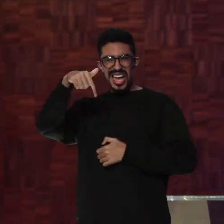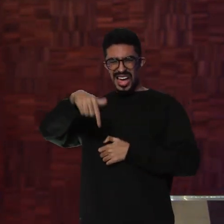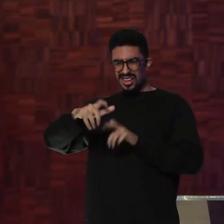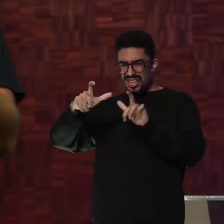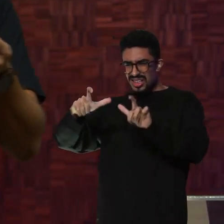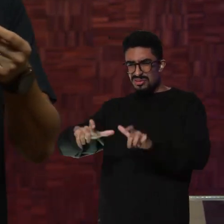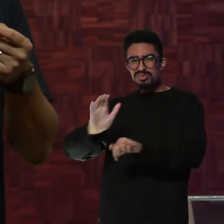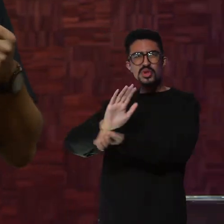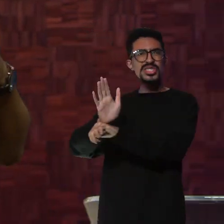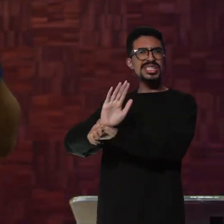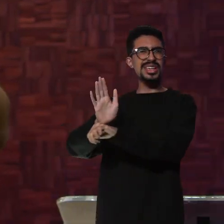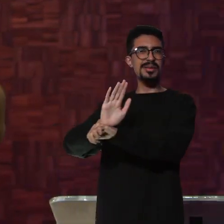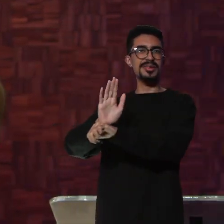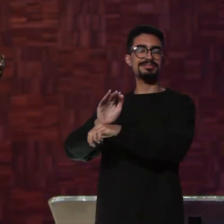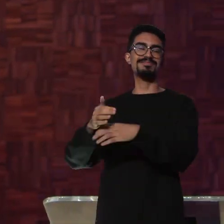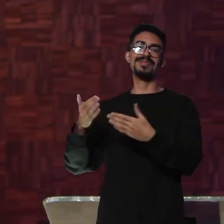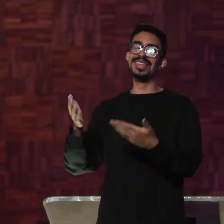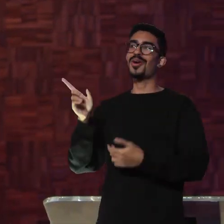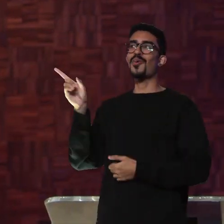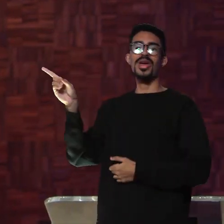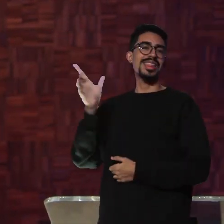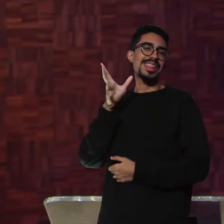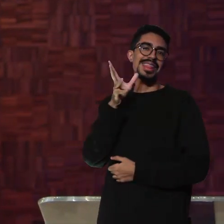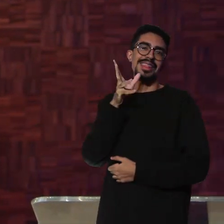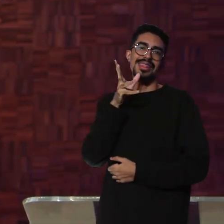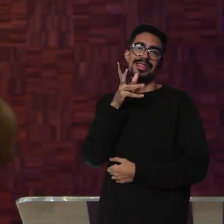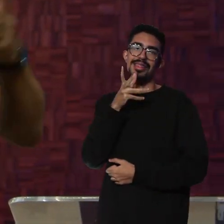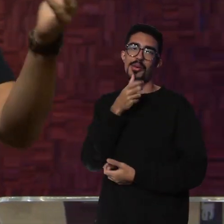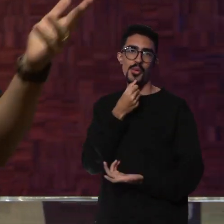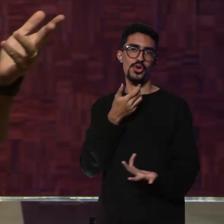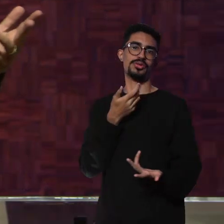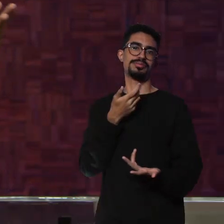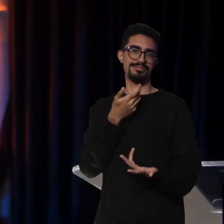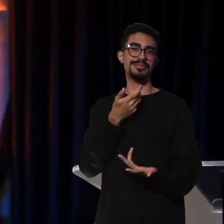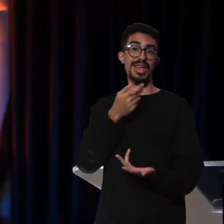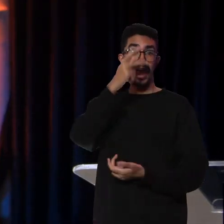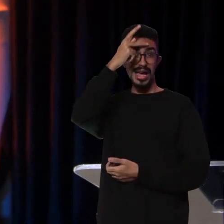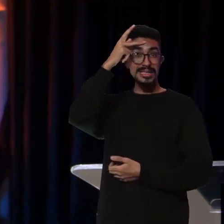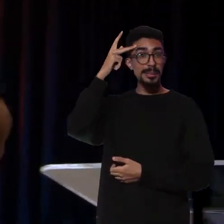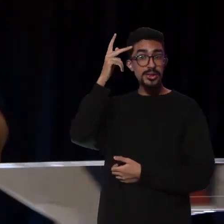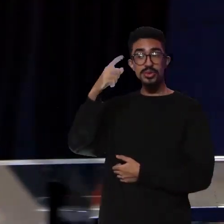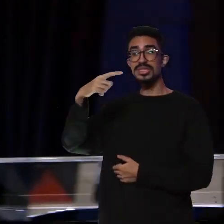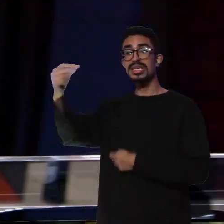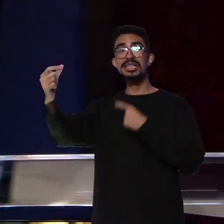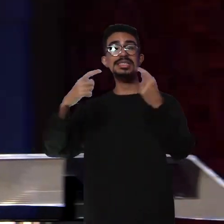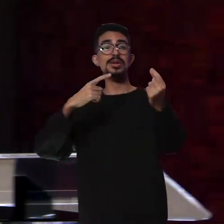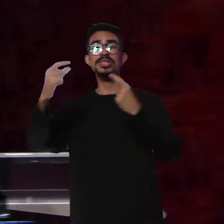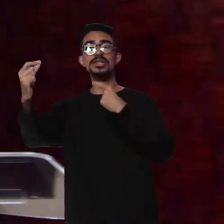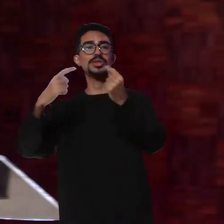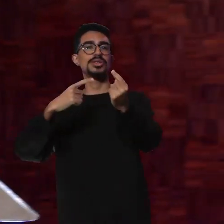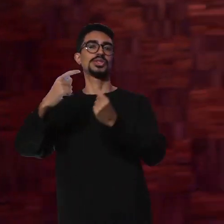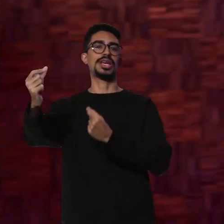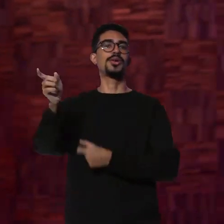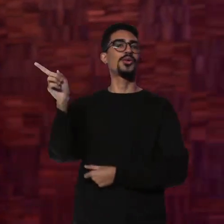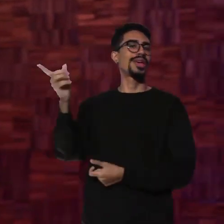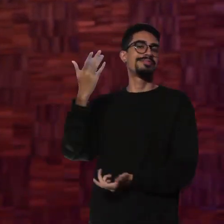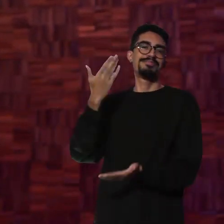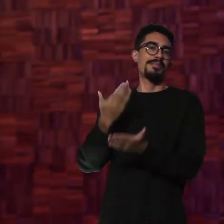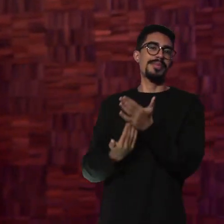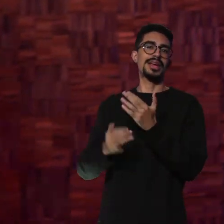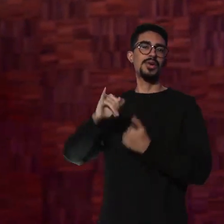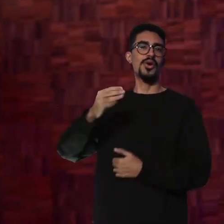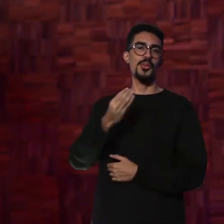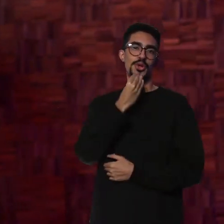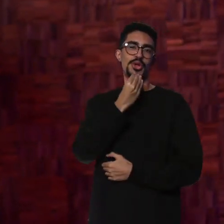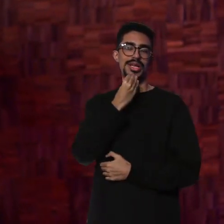e perdi o timing. As pessoas extremamente emocionadas, chorando, foram embora. E eu perdi aquela janela de oportunidade que é um